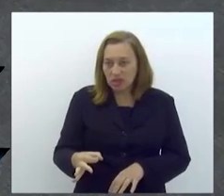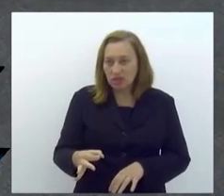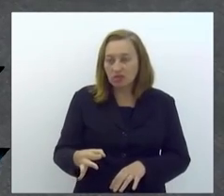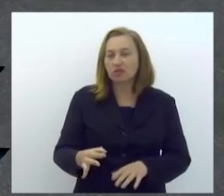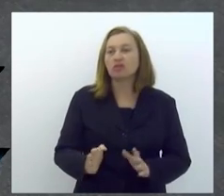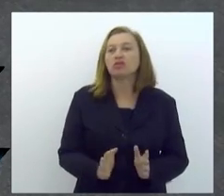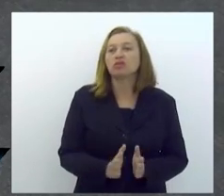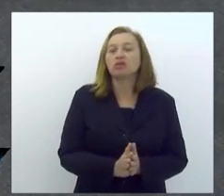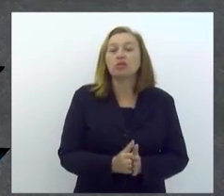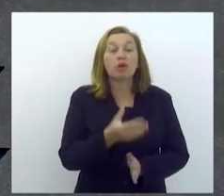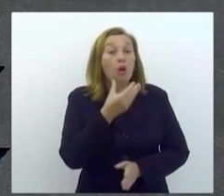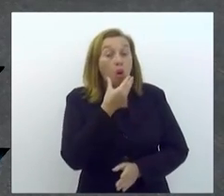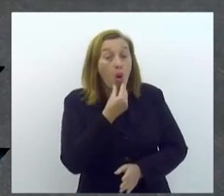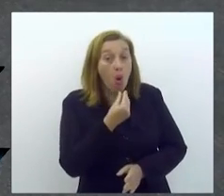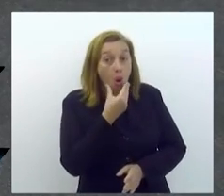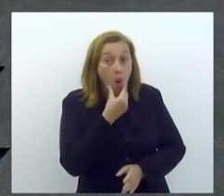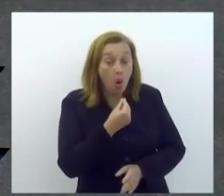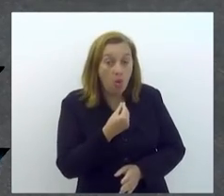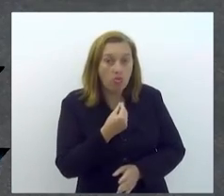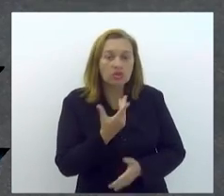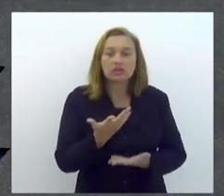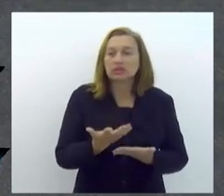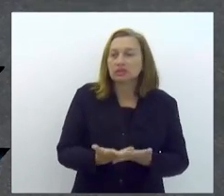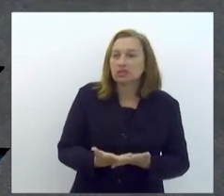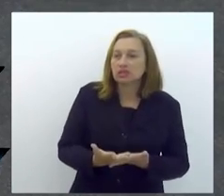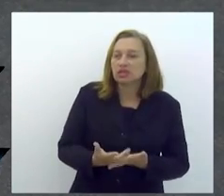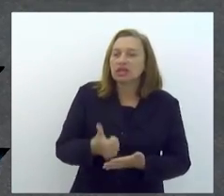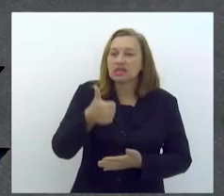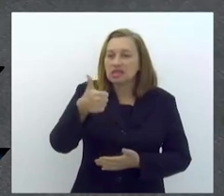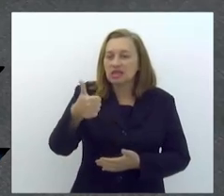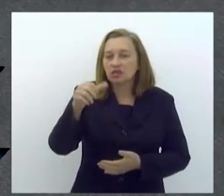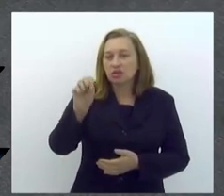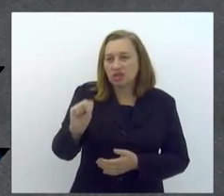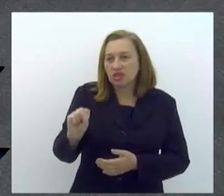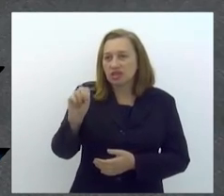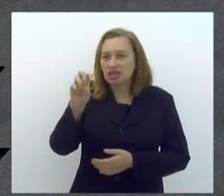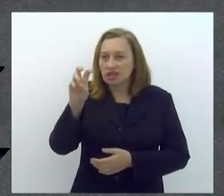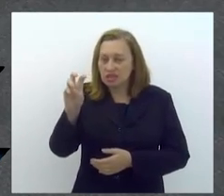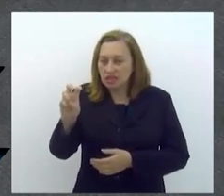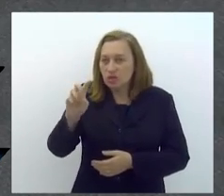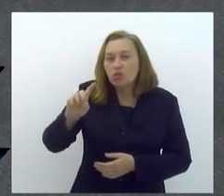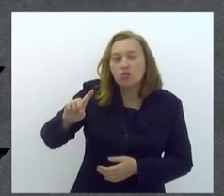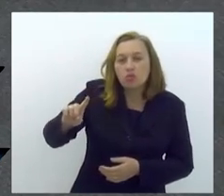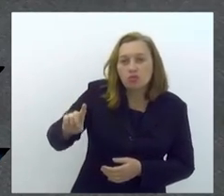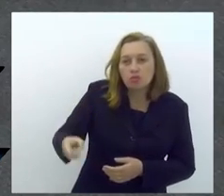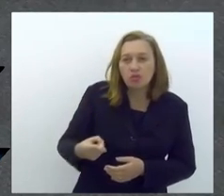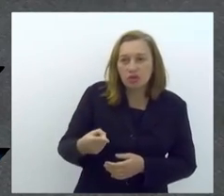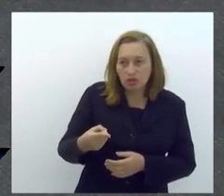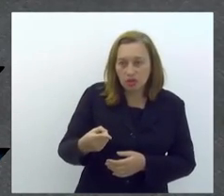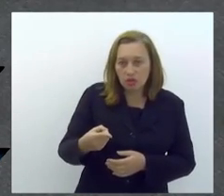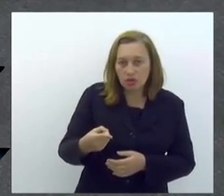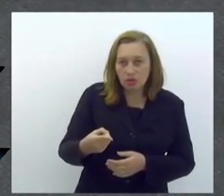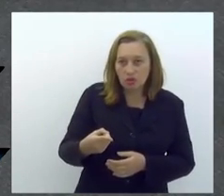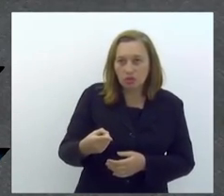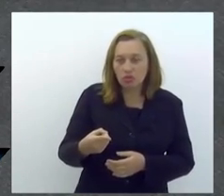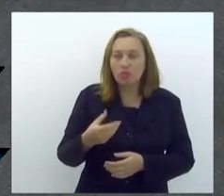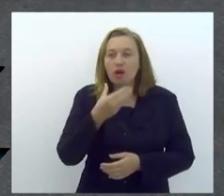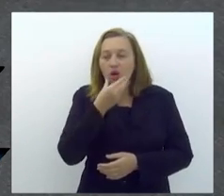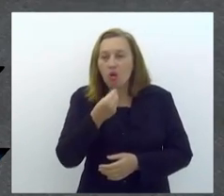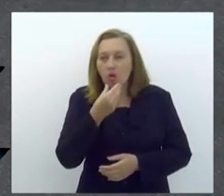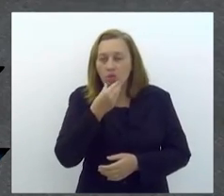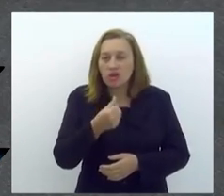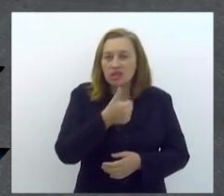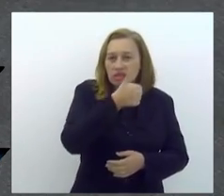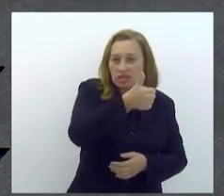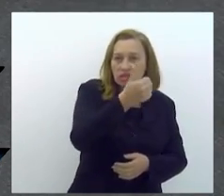para os homens isso implica em 185 Mil casos para os homens e 154